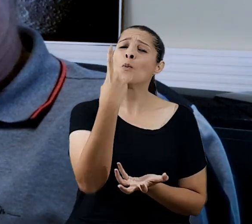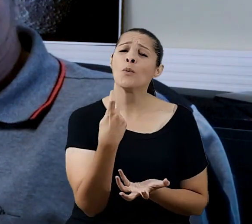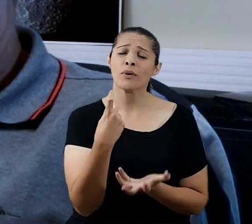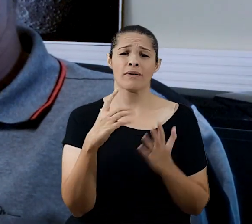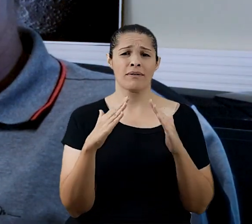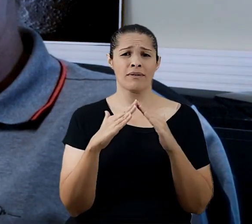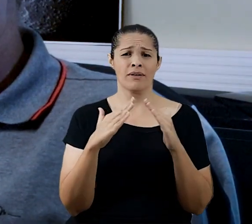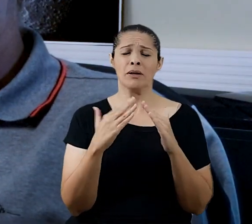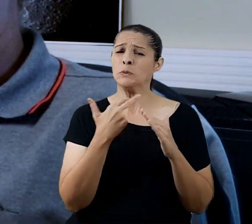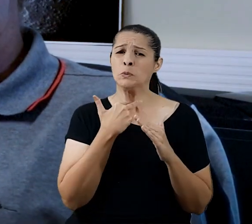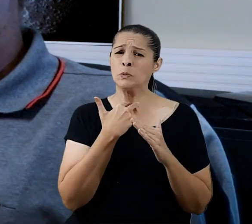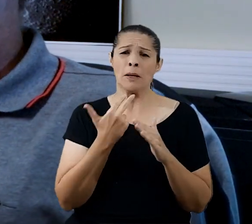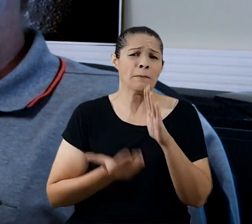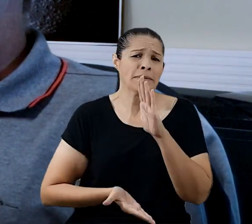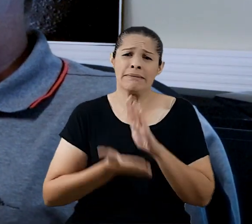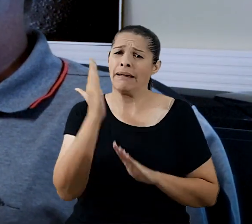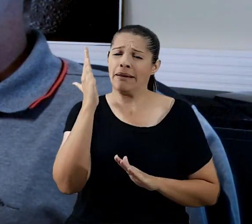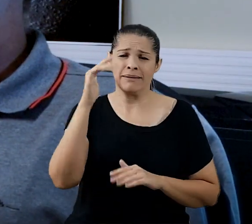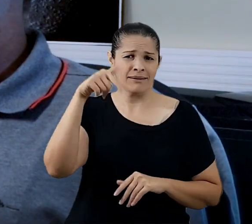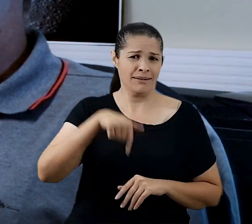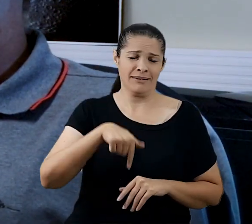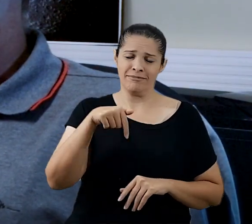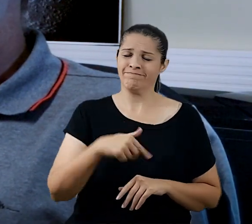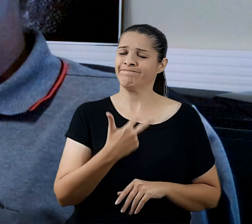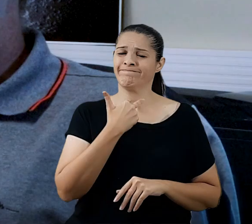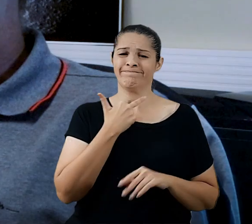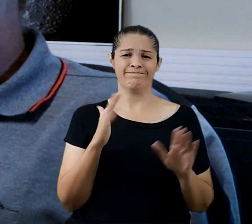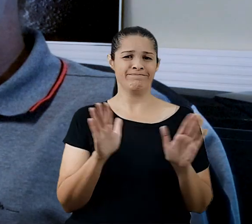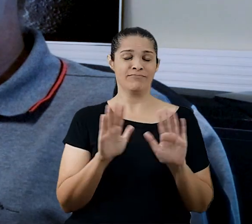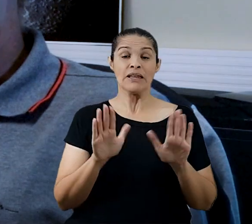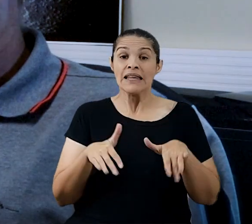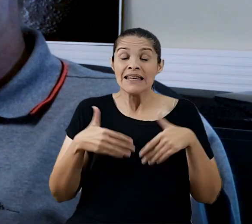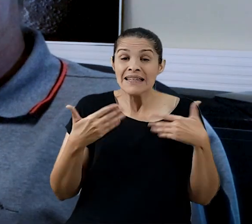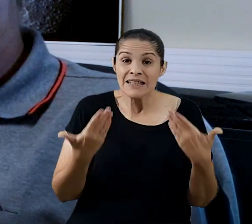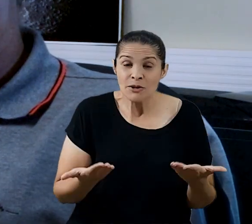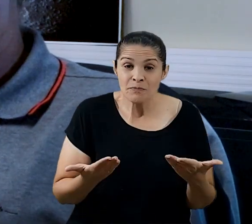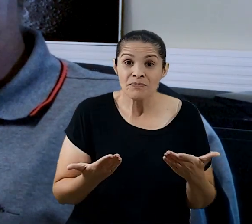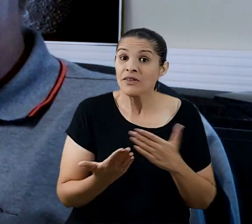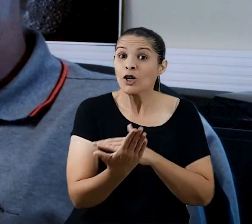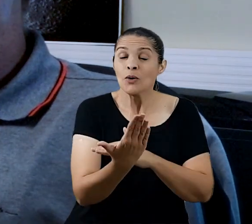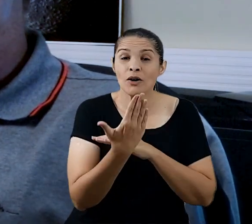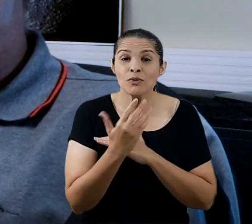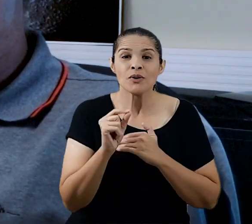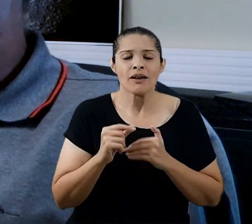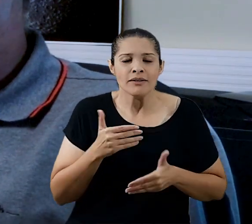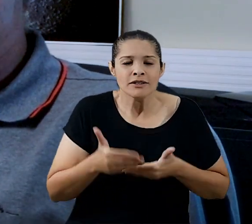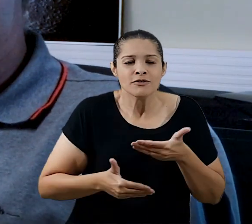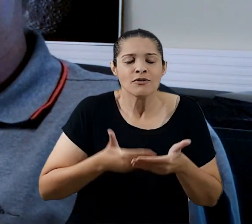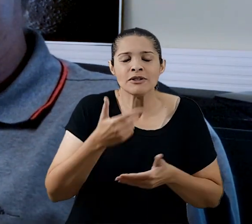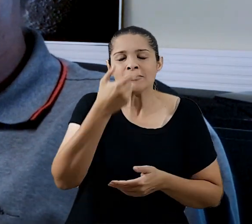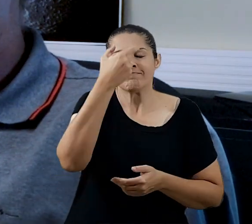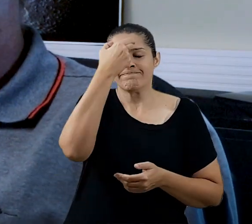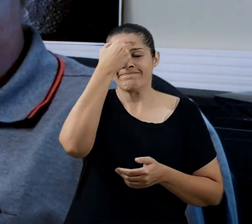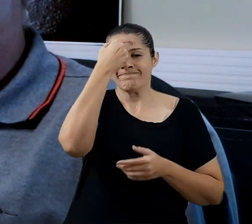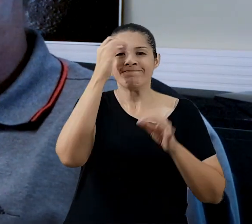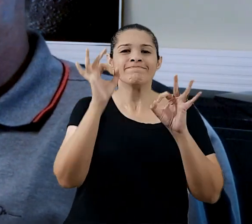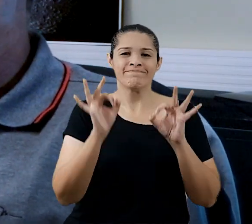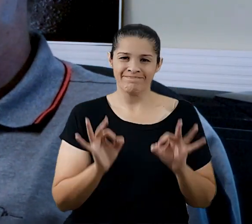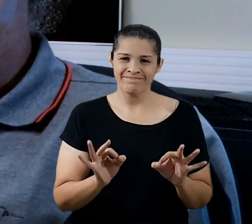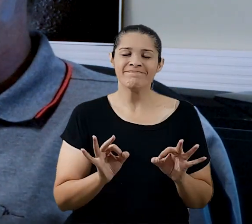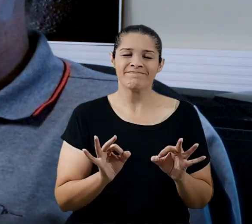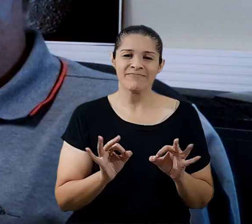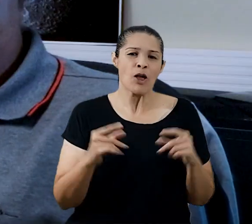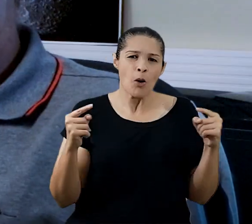tem como sair daqui, então isso faz desenvolver uma certa conscientização, né, com